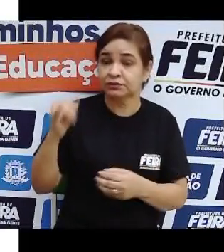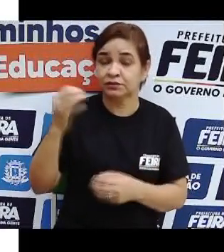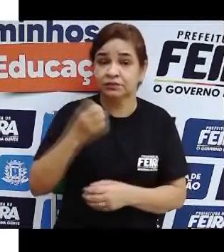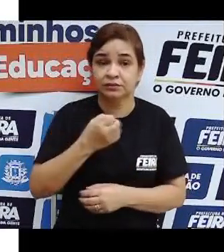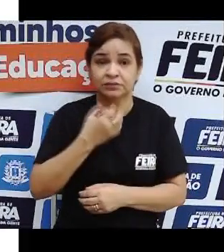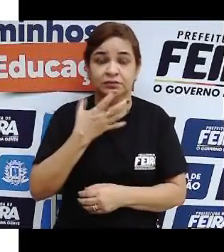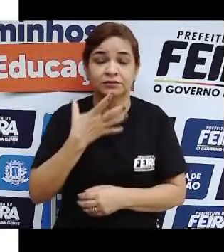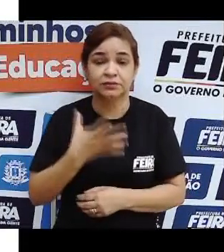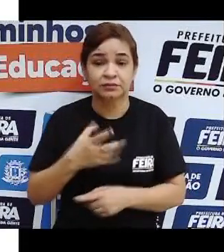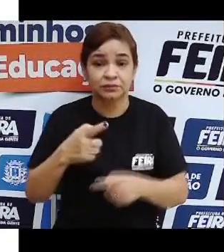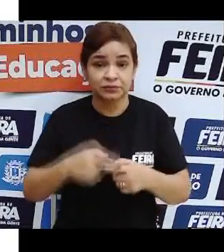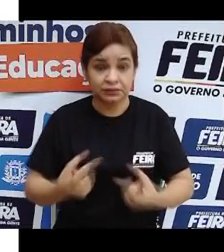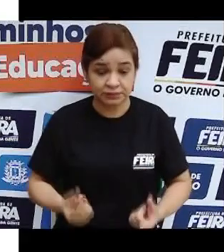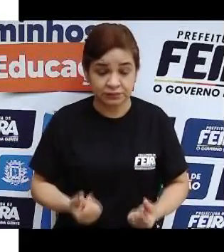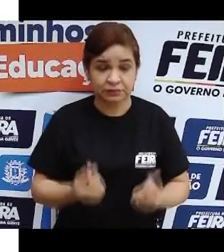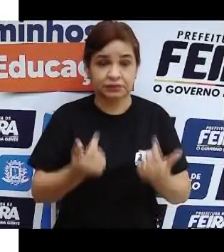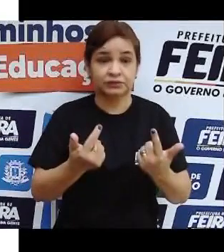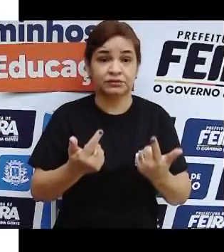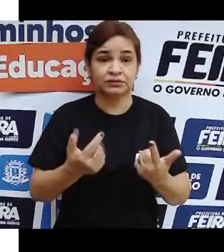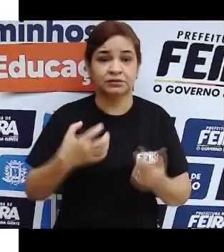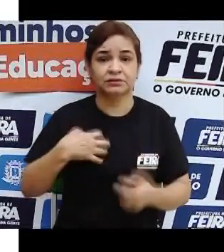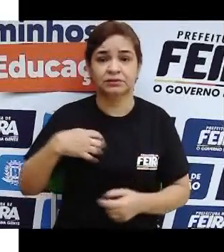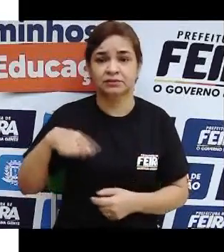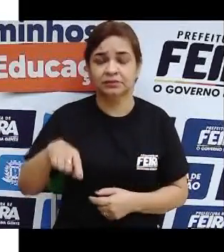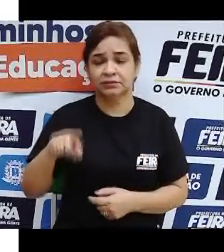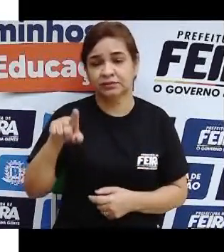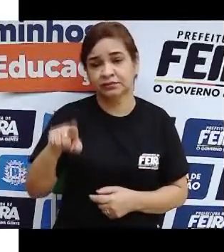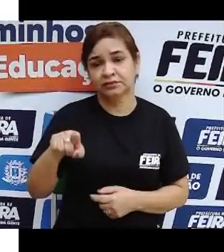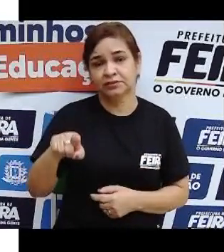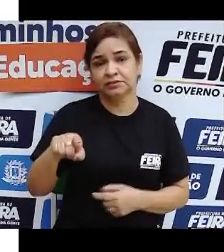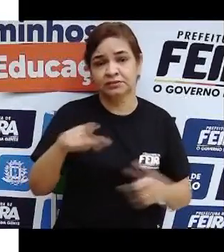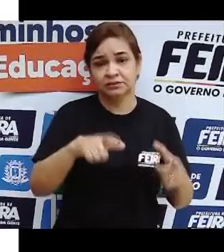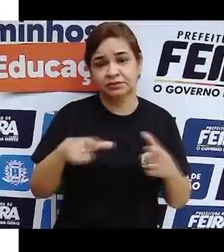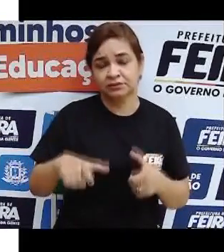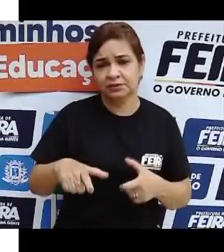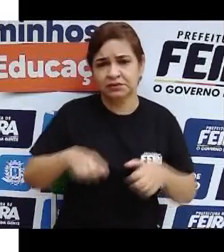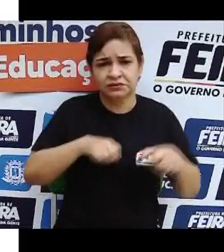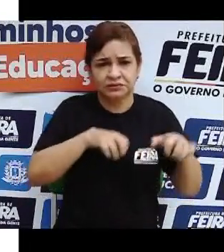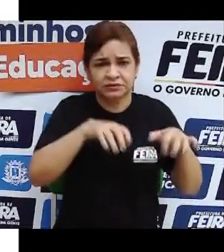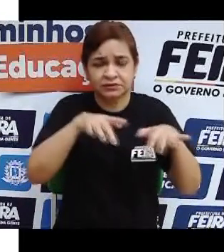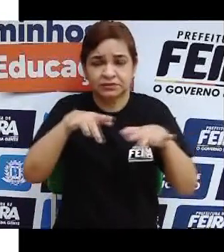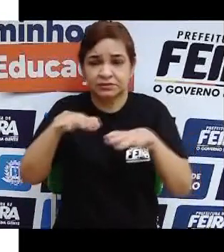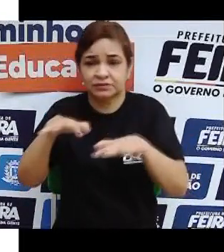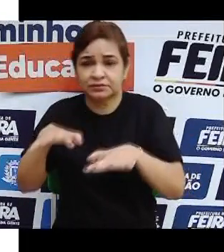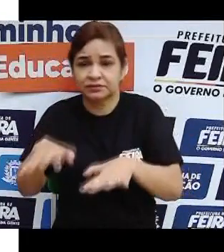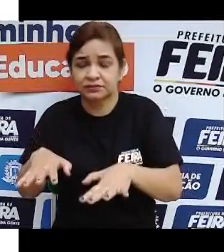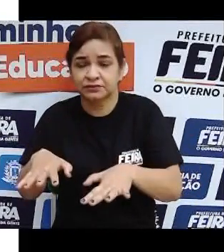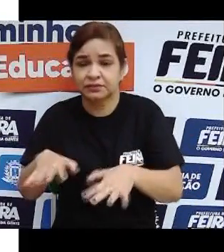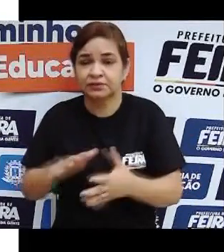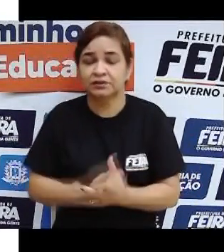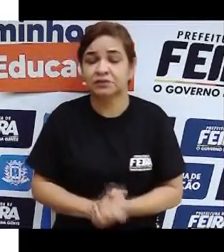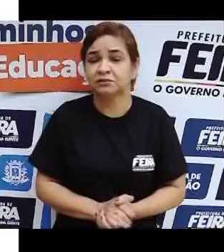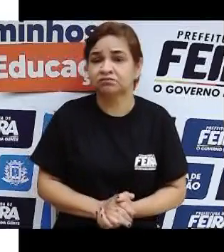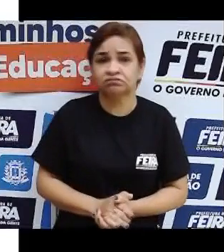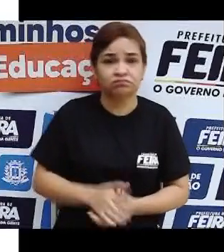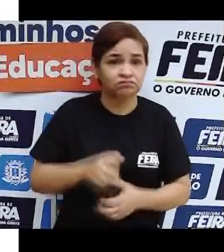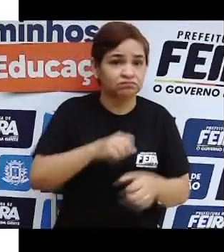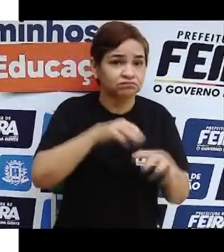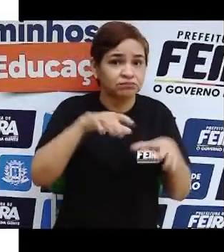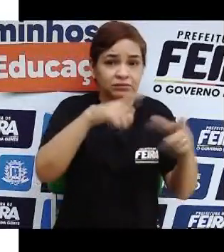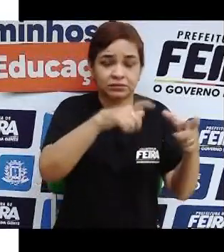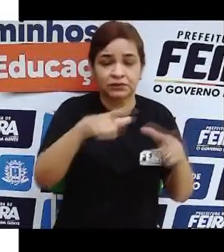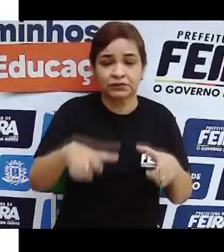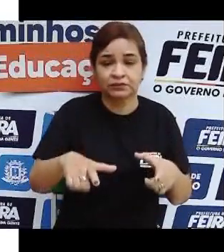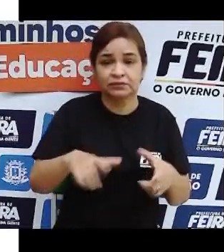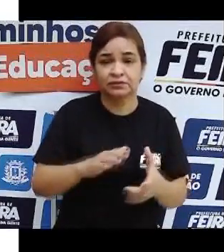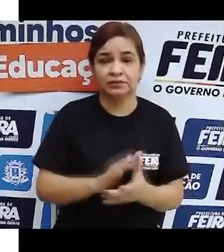dos principais destinos na Bahia é o município de Bom Jesus da Lapa, que recebe aproximadamente 1,5 milhão de peregrinos durante a Romaria